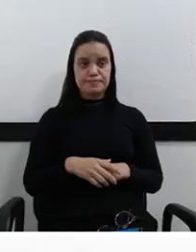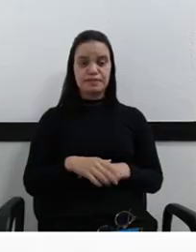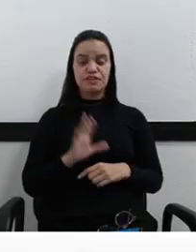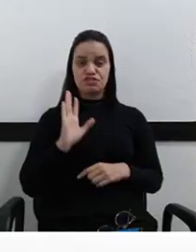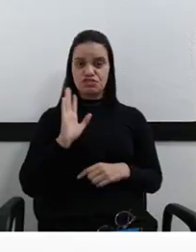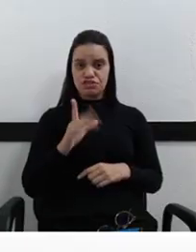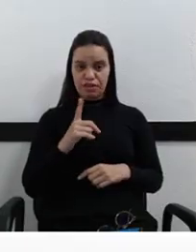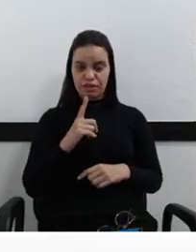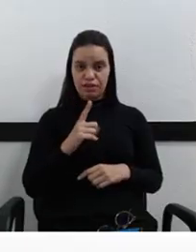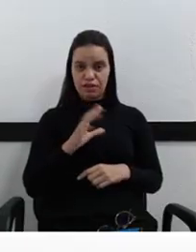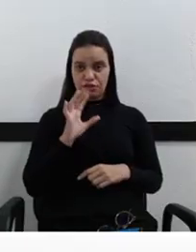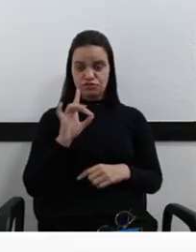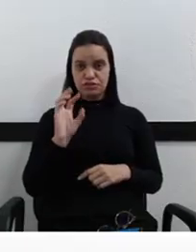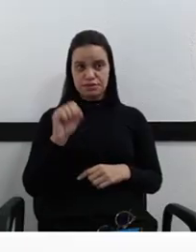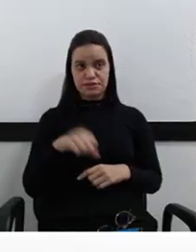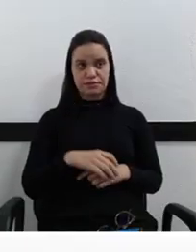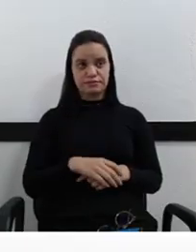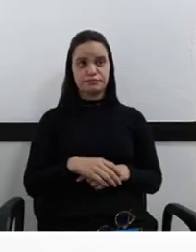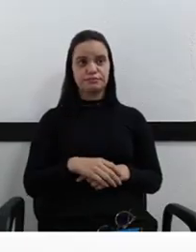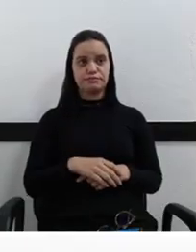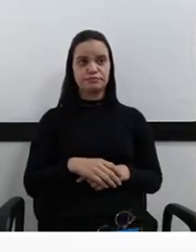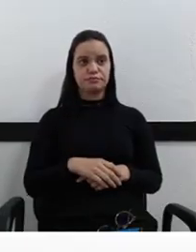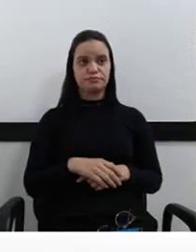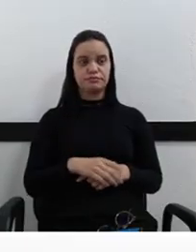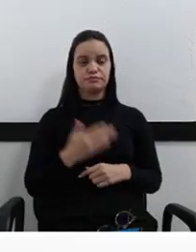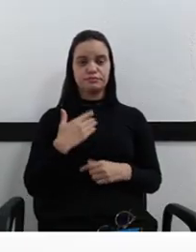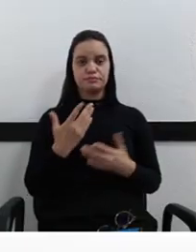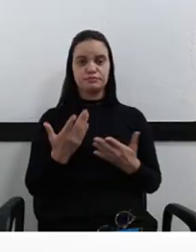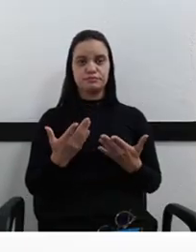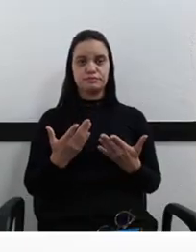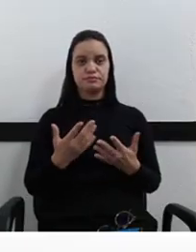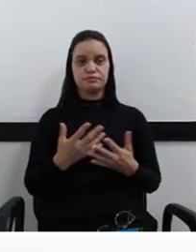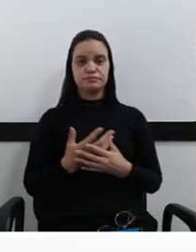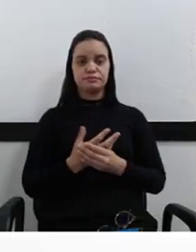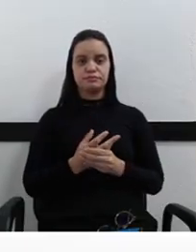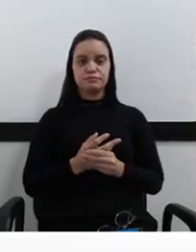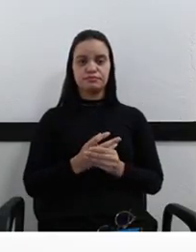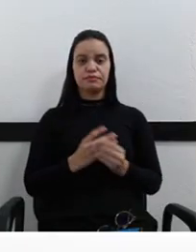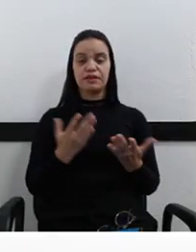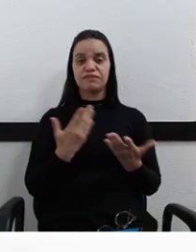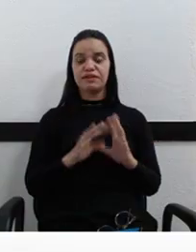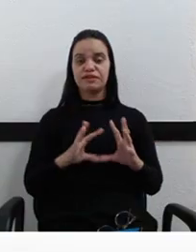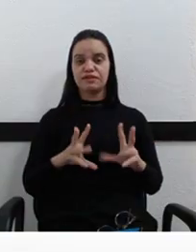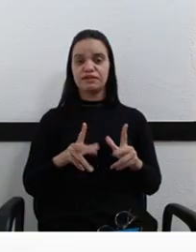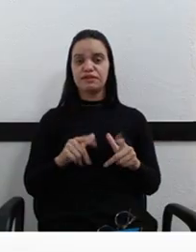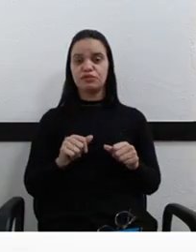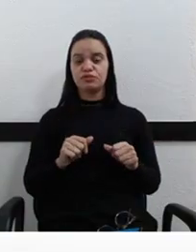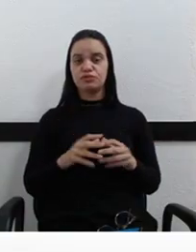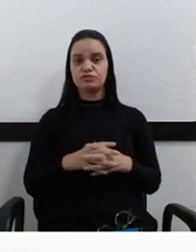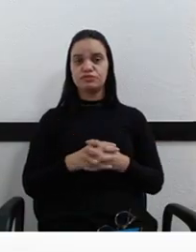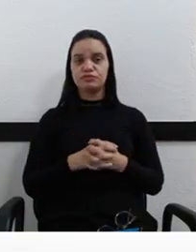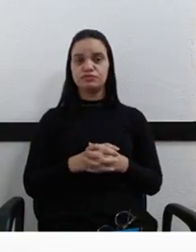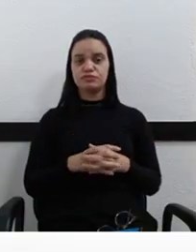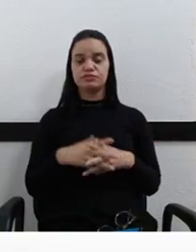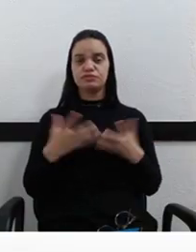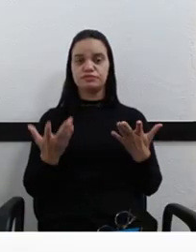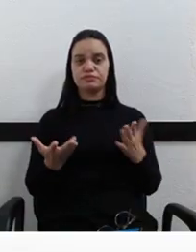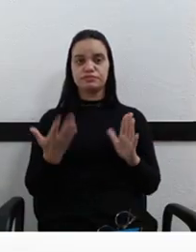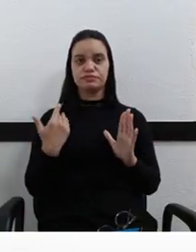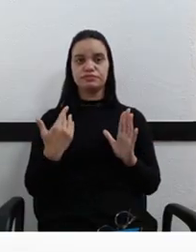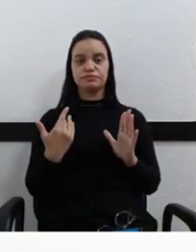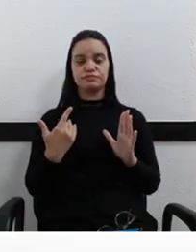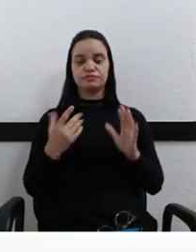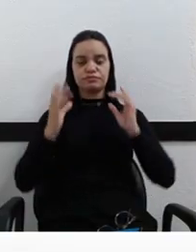tem esse dia. Agora, o que vier de agora para frente? Vamos imaginar que a PEC passe hoje e acabe com tudo que há de indenizatório. Então, vai ser um retrato